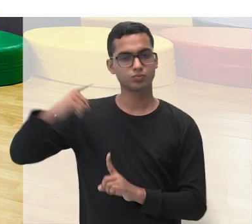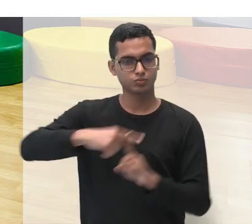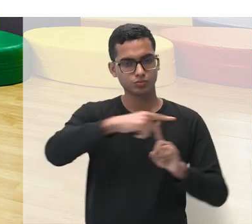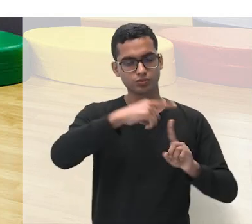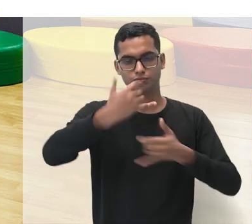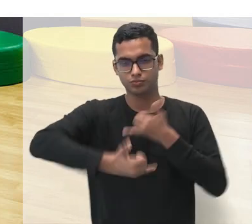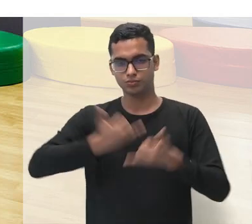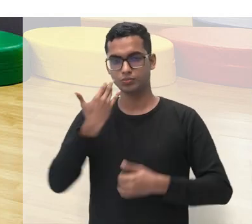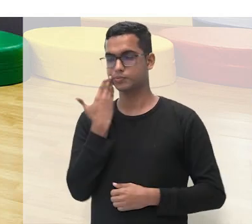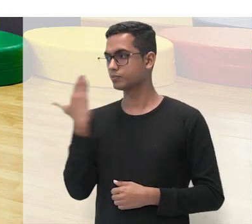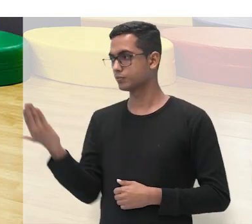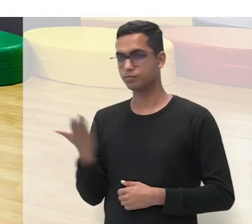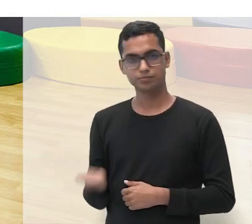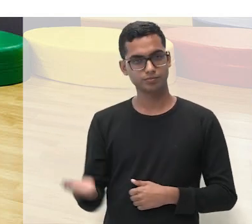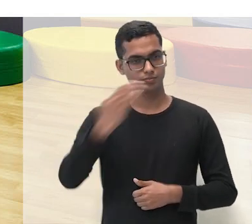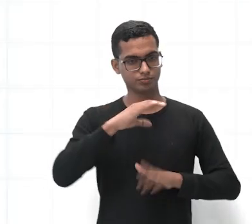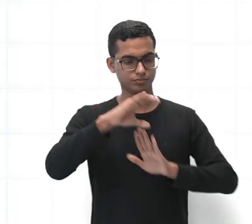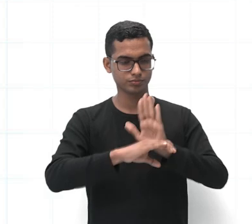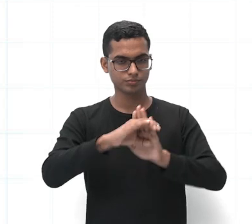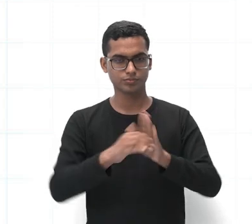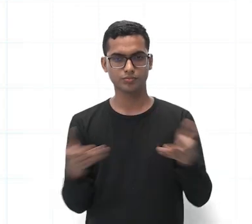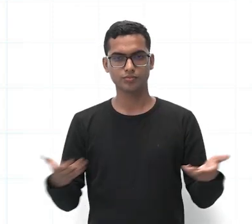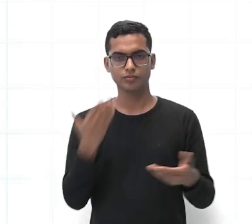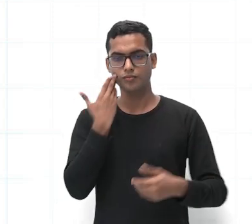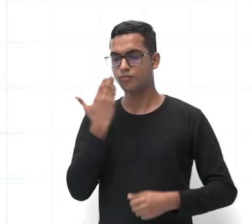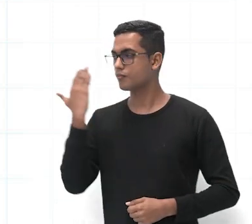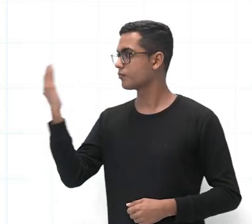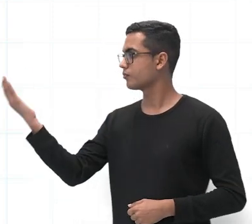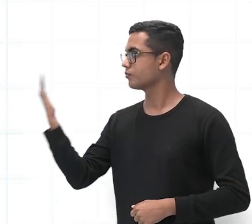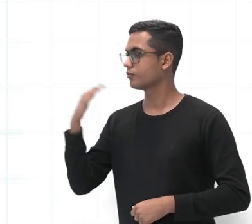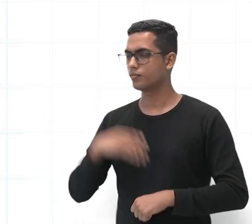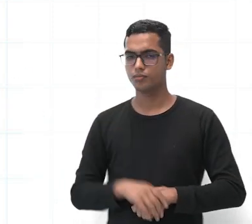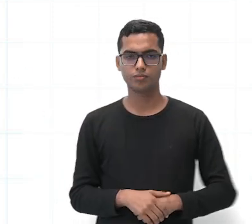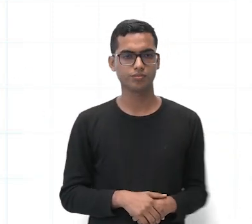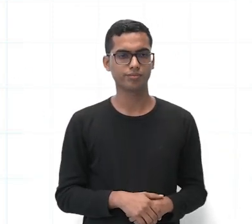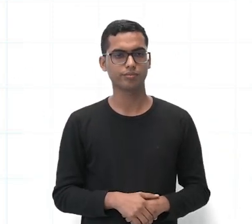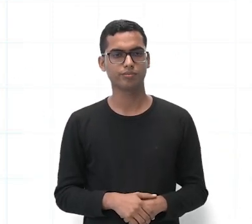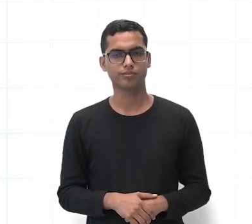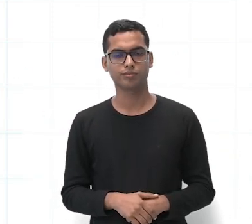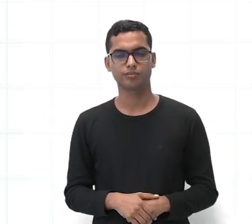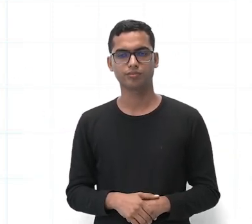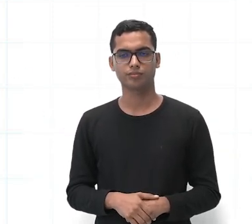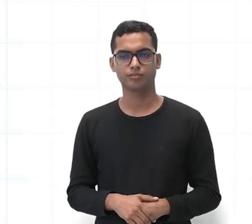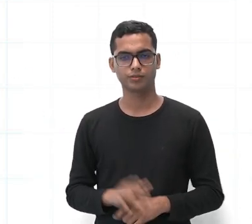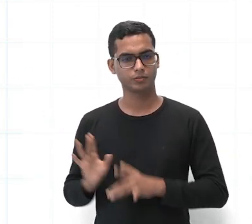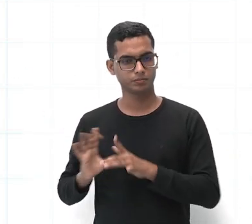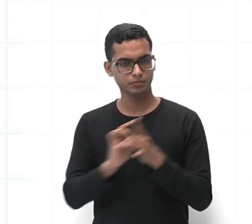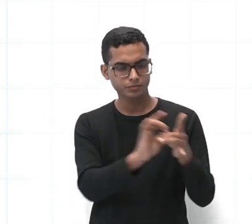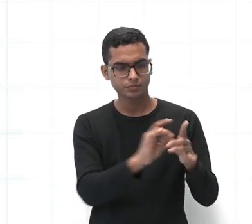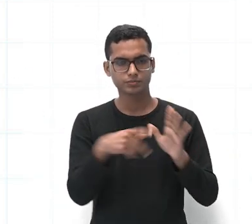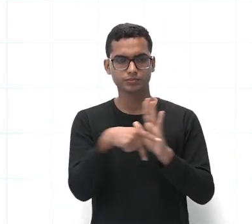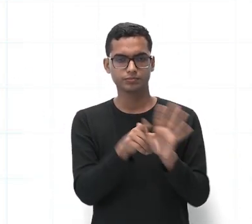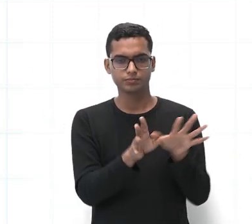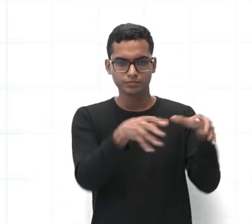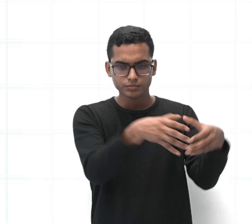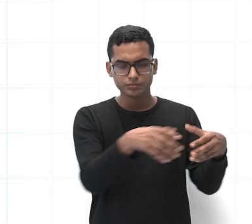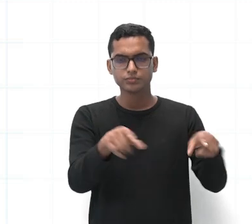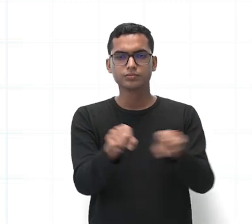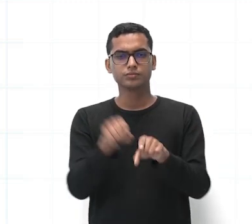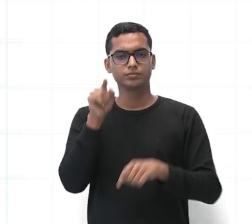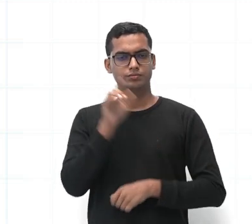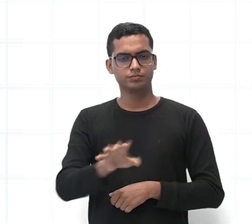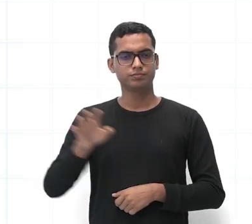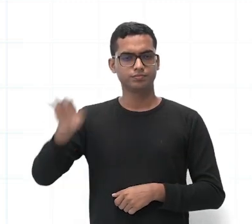de jogos, vamos à definição. Olha só. Jogos do contexto comunitário e regional